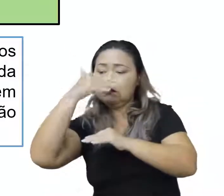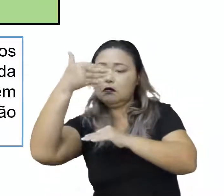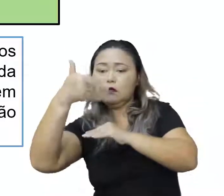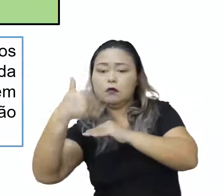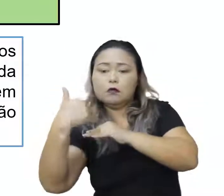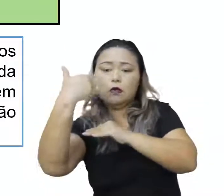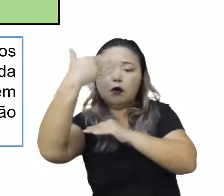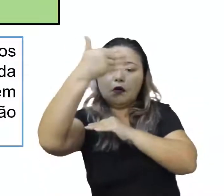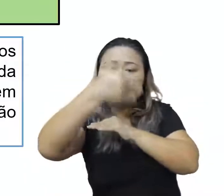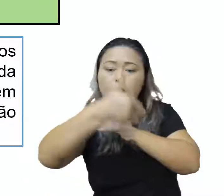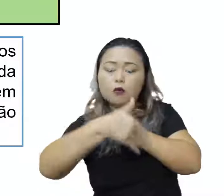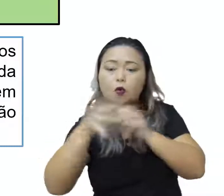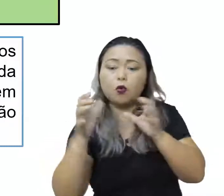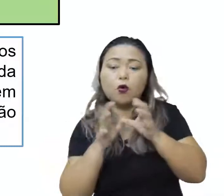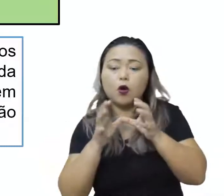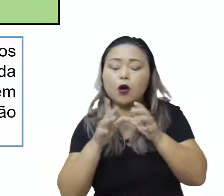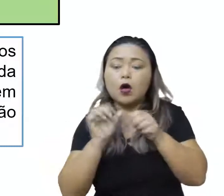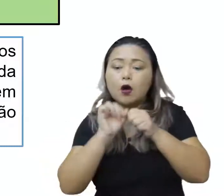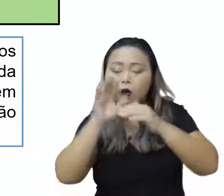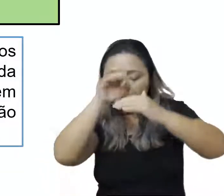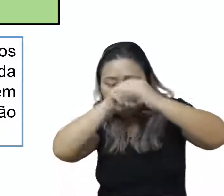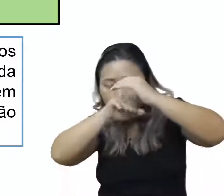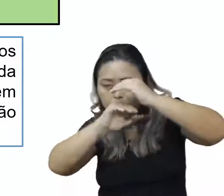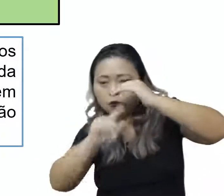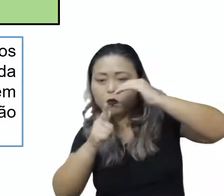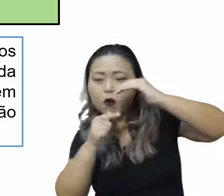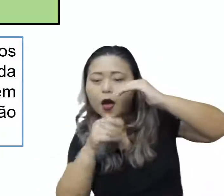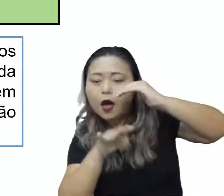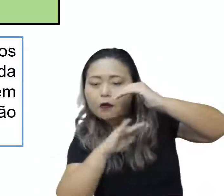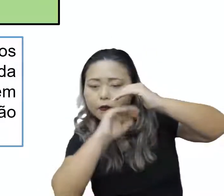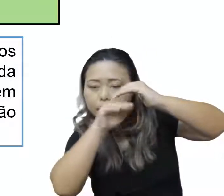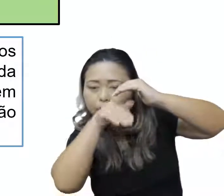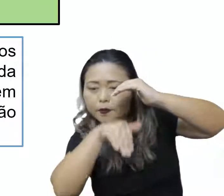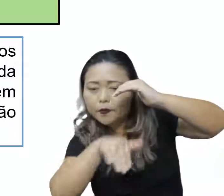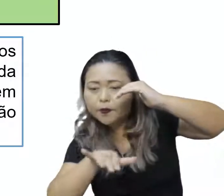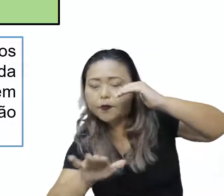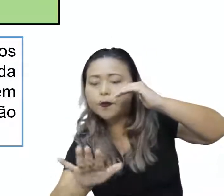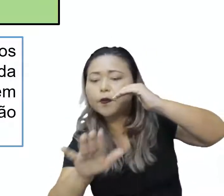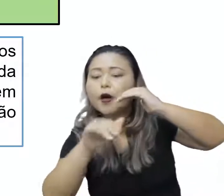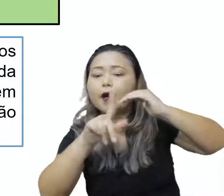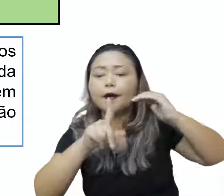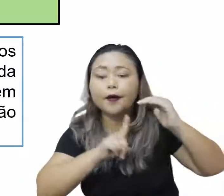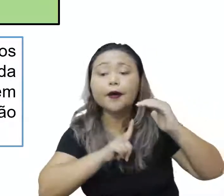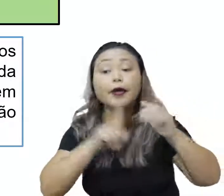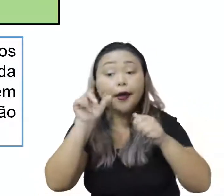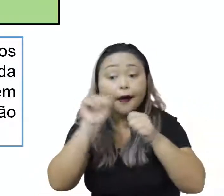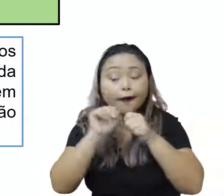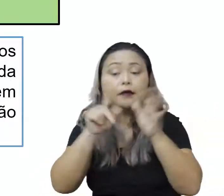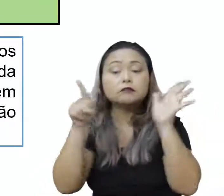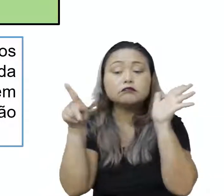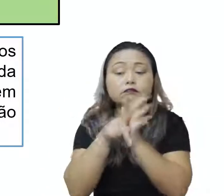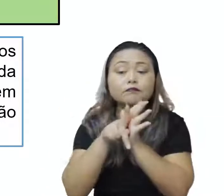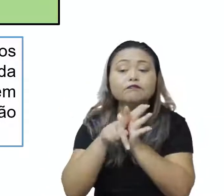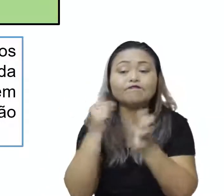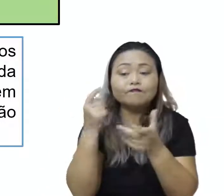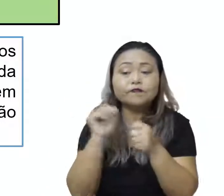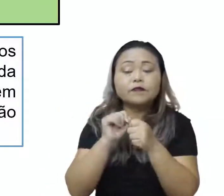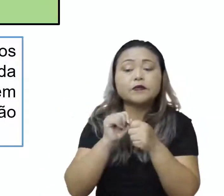um conjunto de cavernas. Então, esse patrimônio também é uma